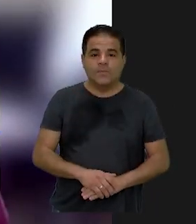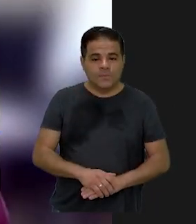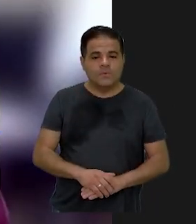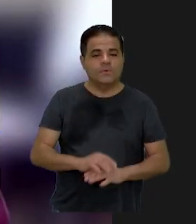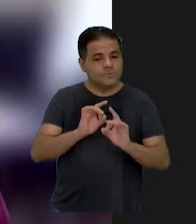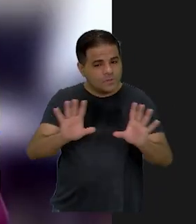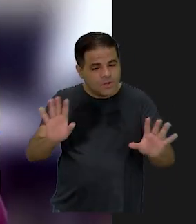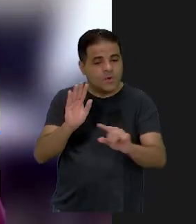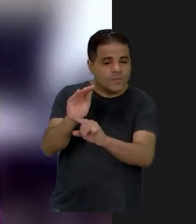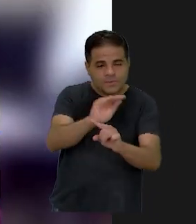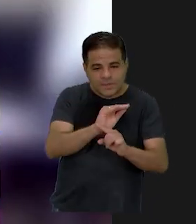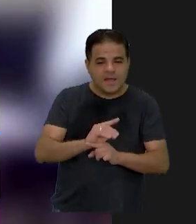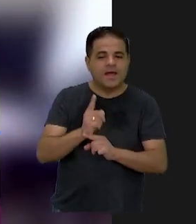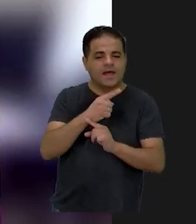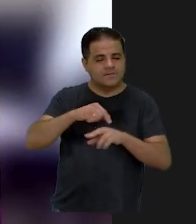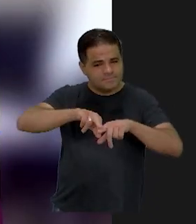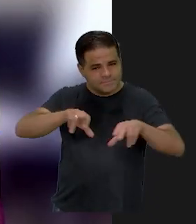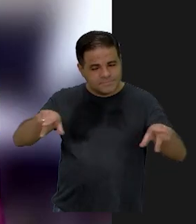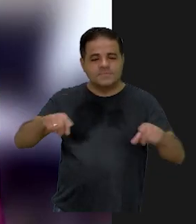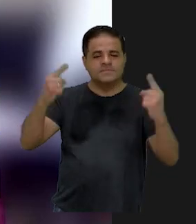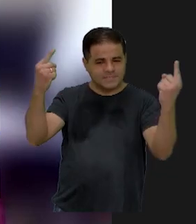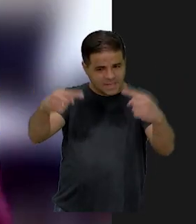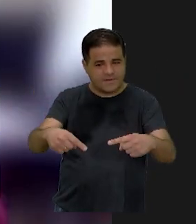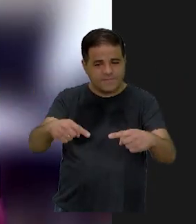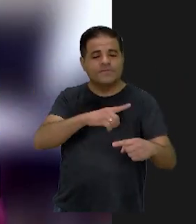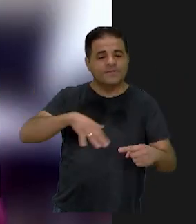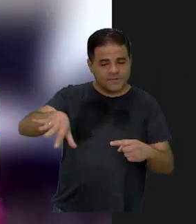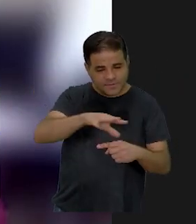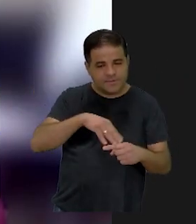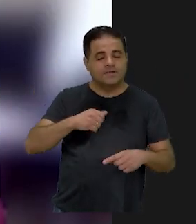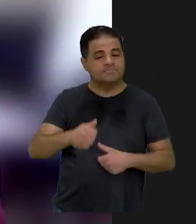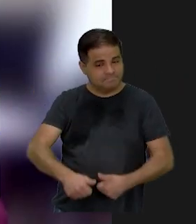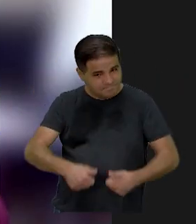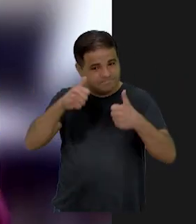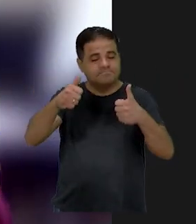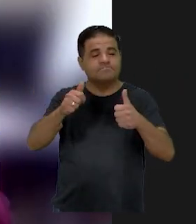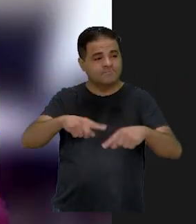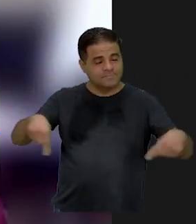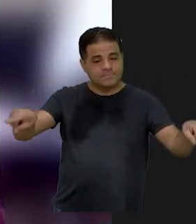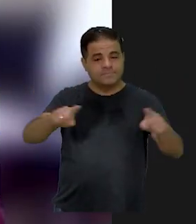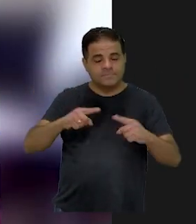informações, trabalhando o gráfico, aquilo que eles sabem sobre gráfico, inclinação de renda.